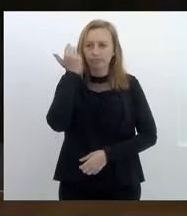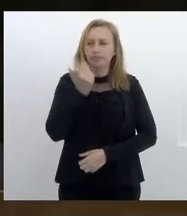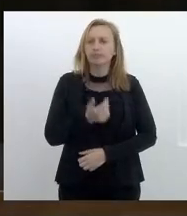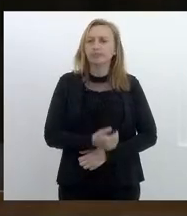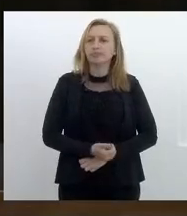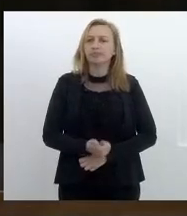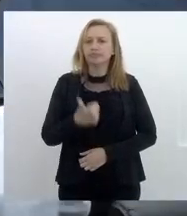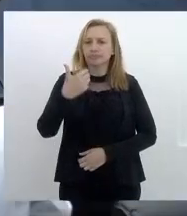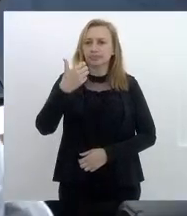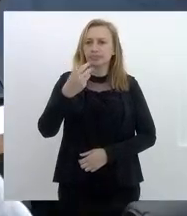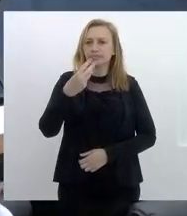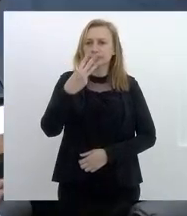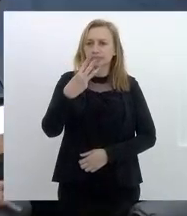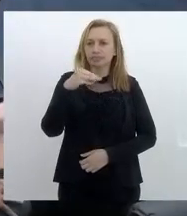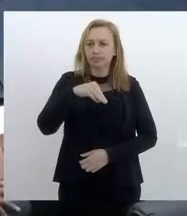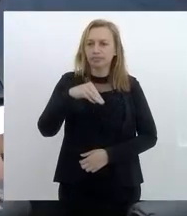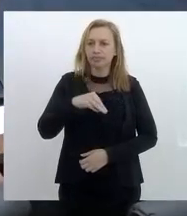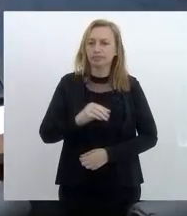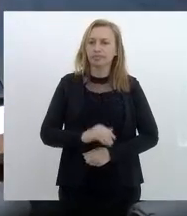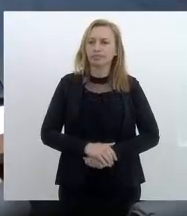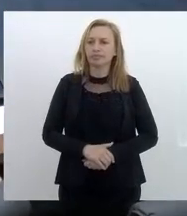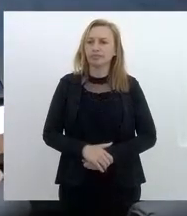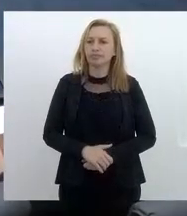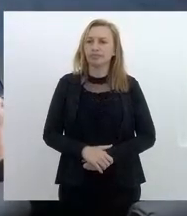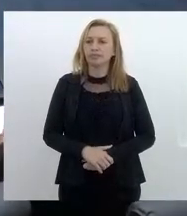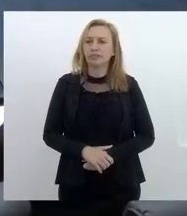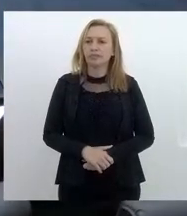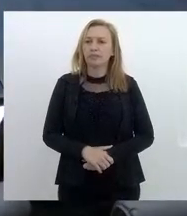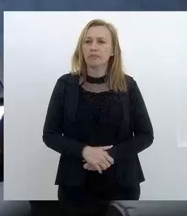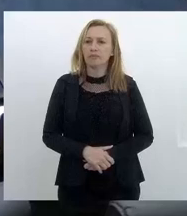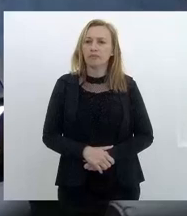e você lembra de Pão de Trigo ilustrar Lima